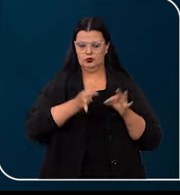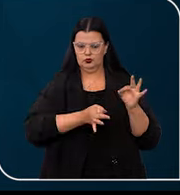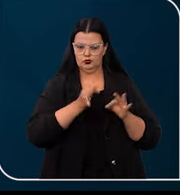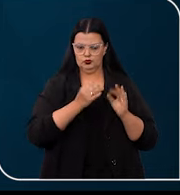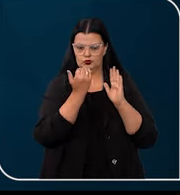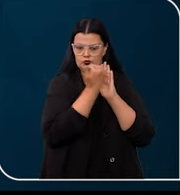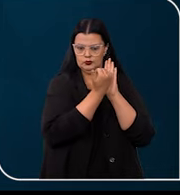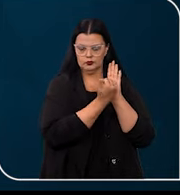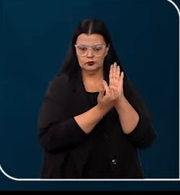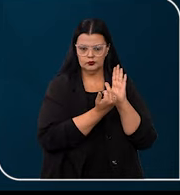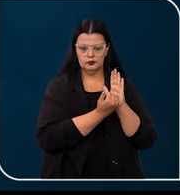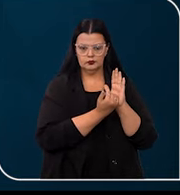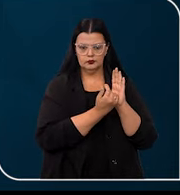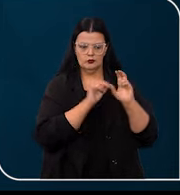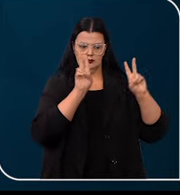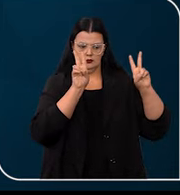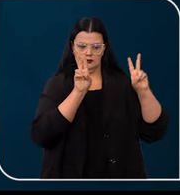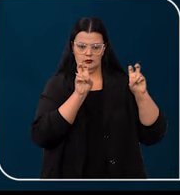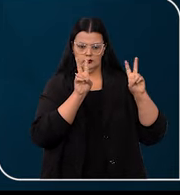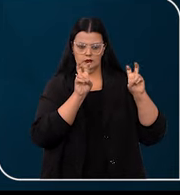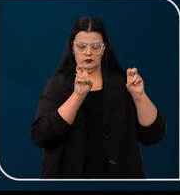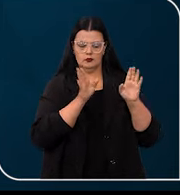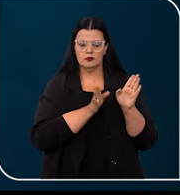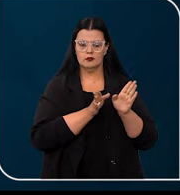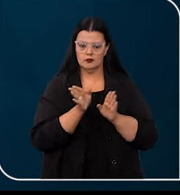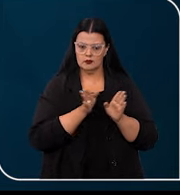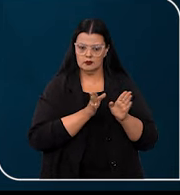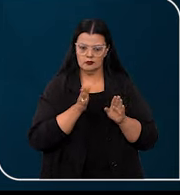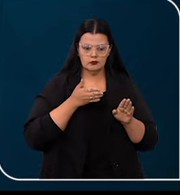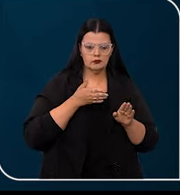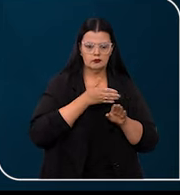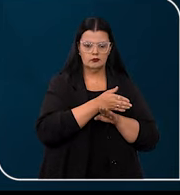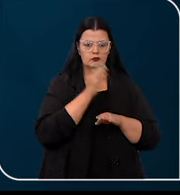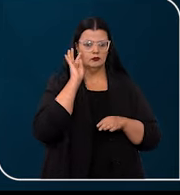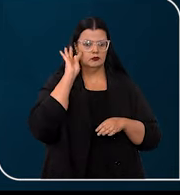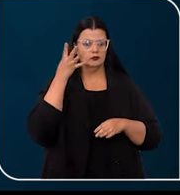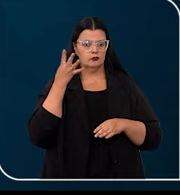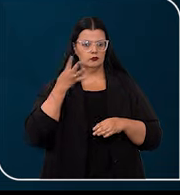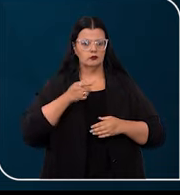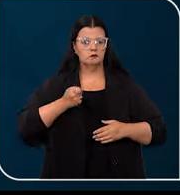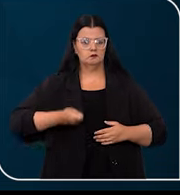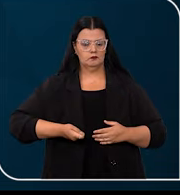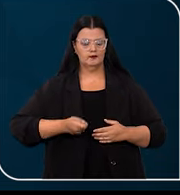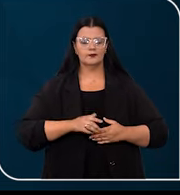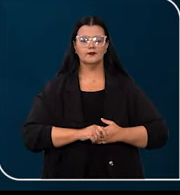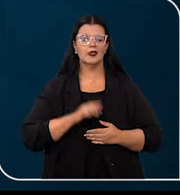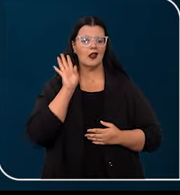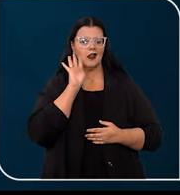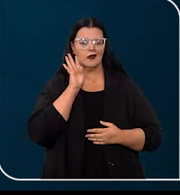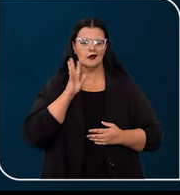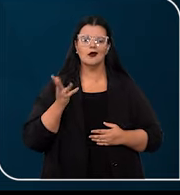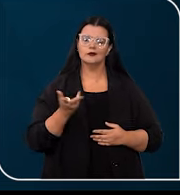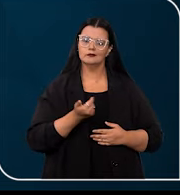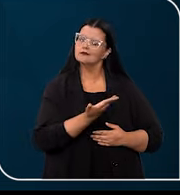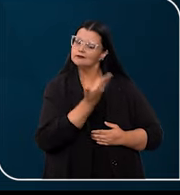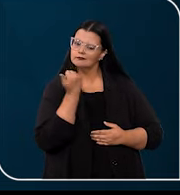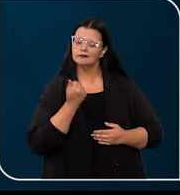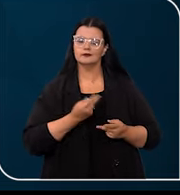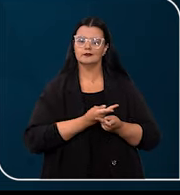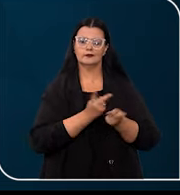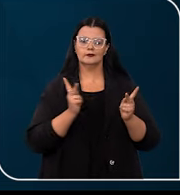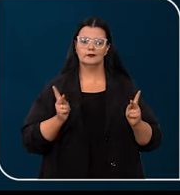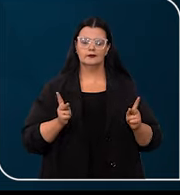do STJ por temas e acessar as decisões legal né Então venha fazer uma